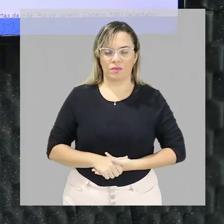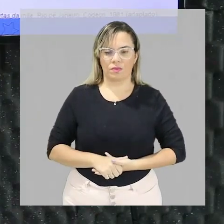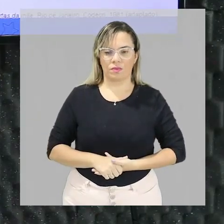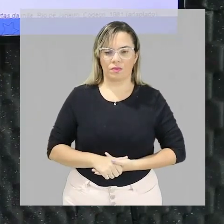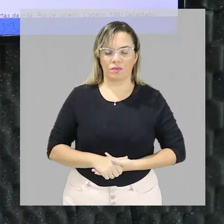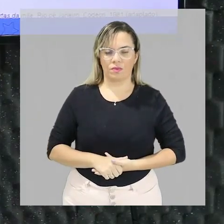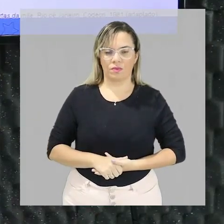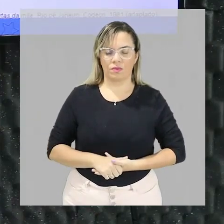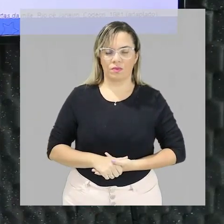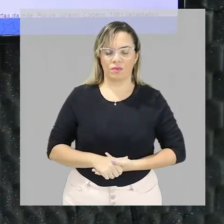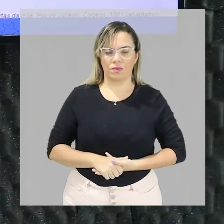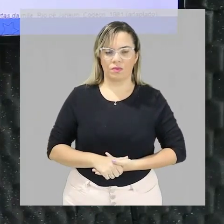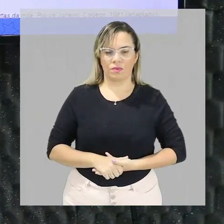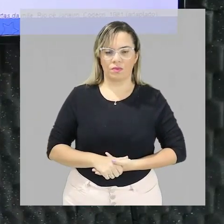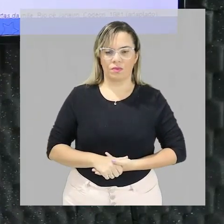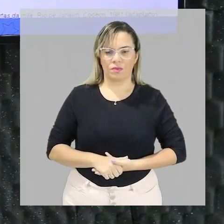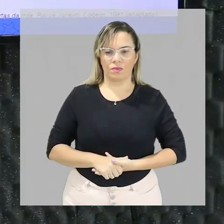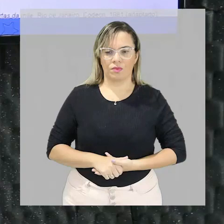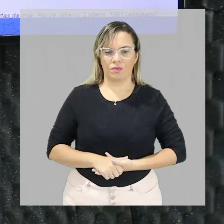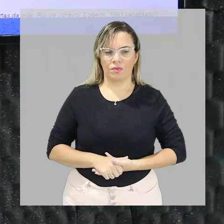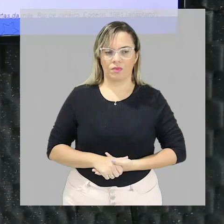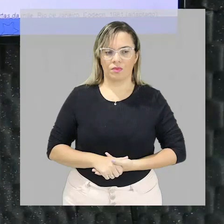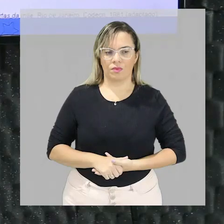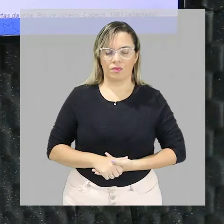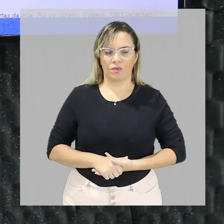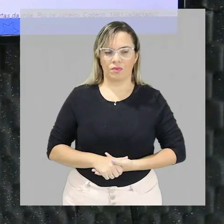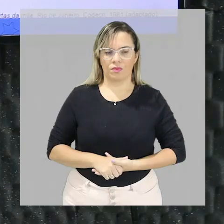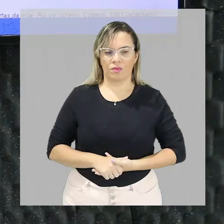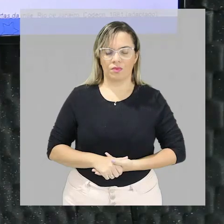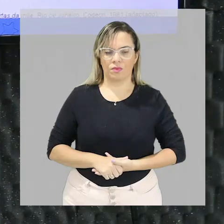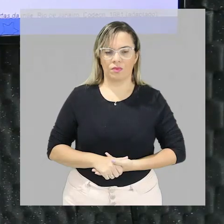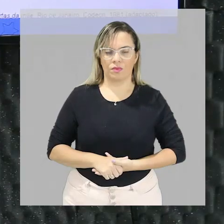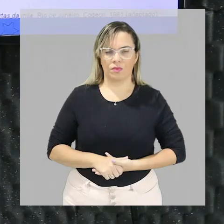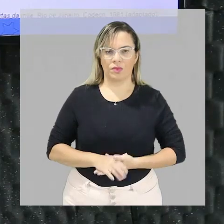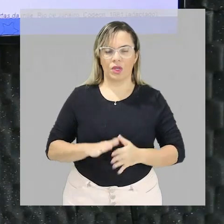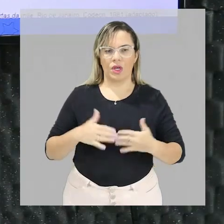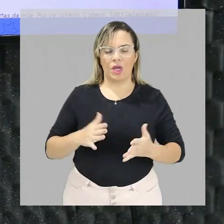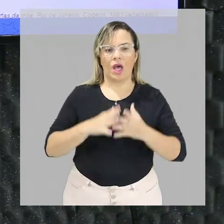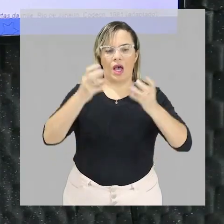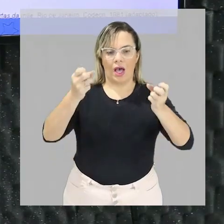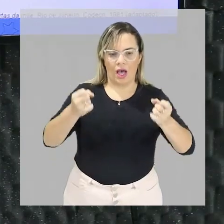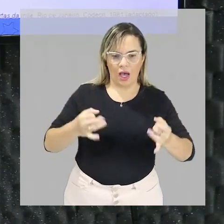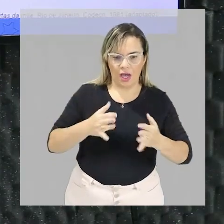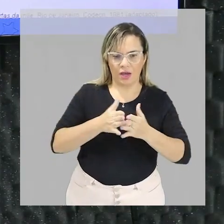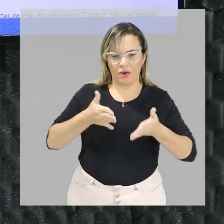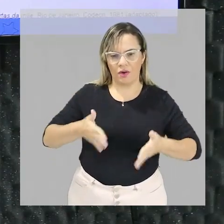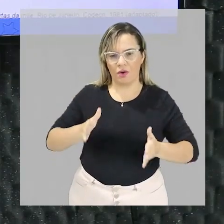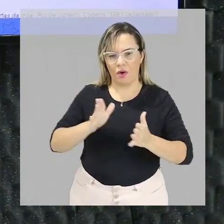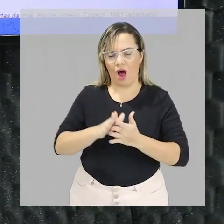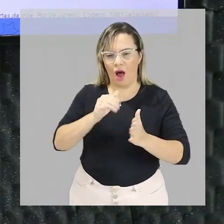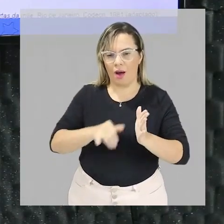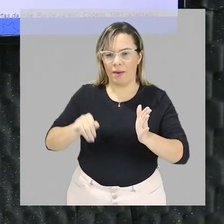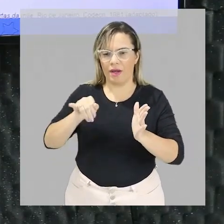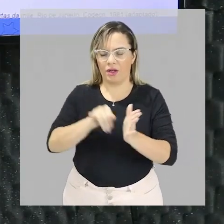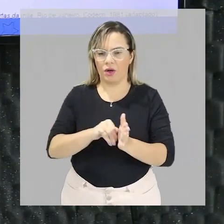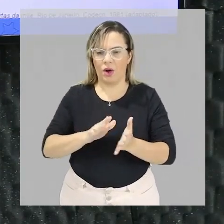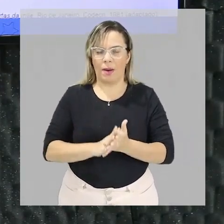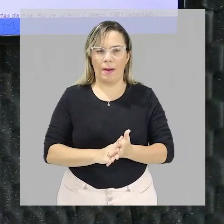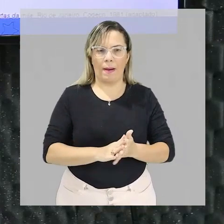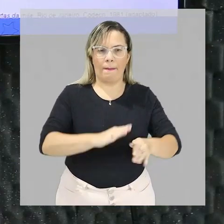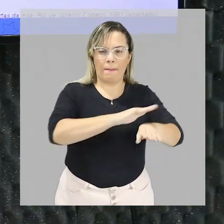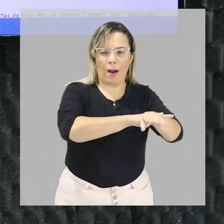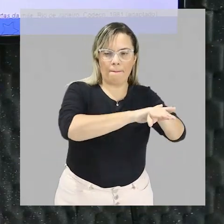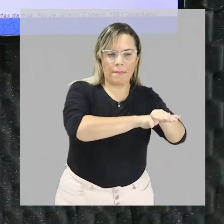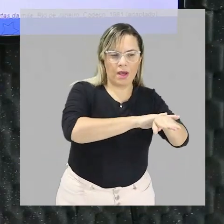Gregório Bezerra, Márcio Moreira Alves e Paulo Freire, considerando que desde que nasci me identifico plenamente